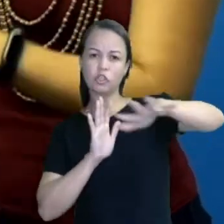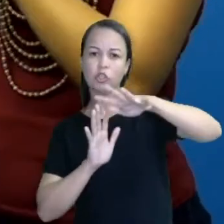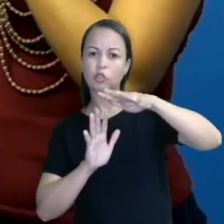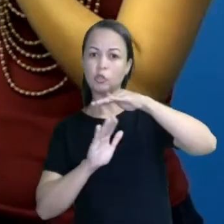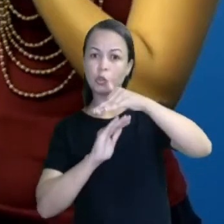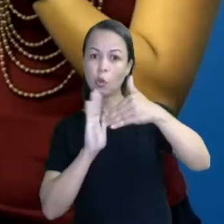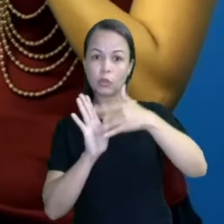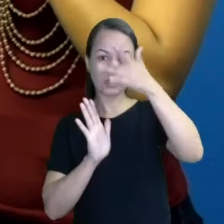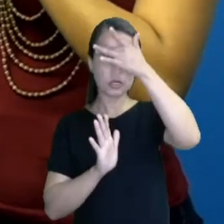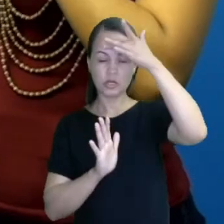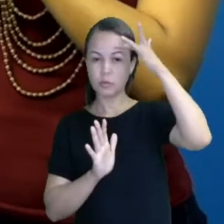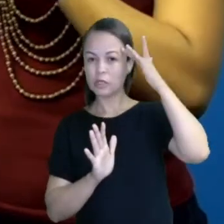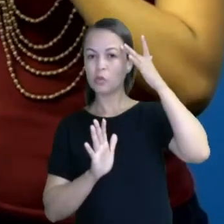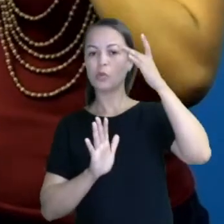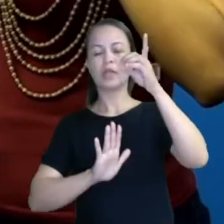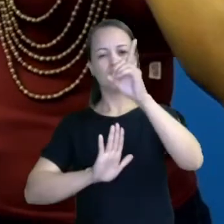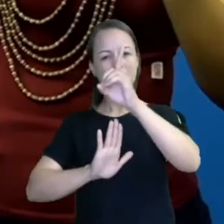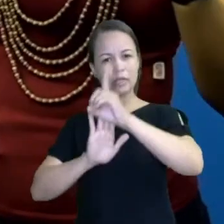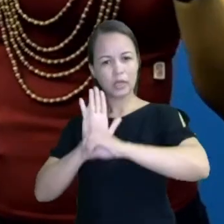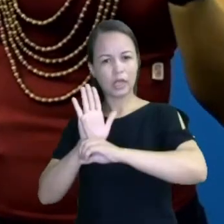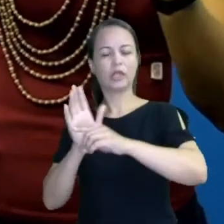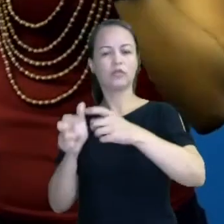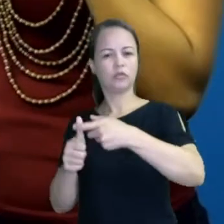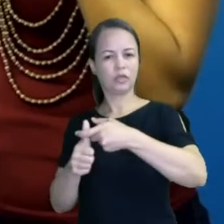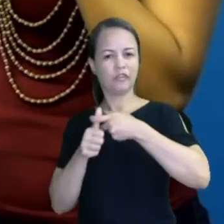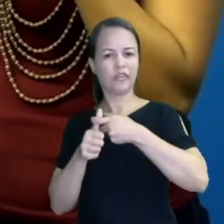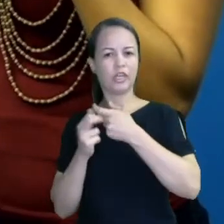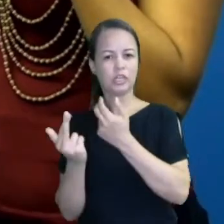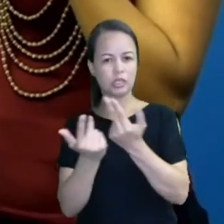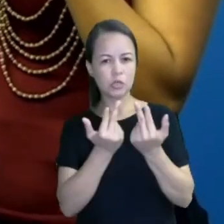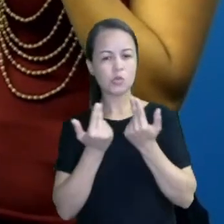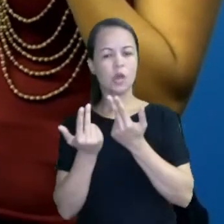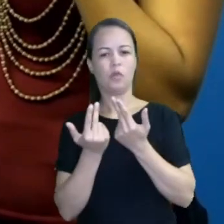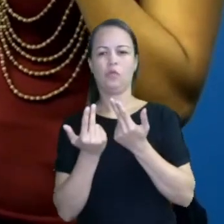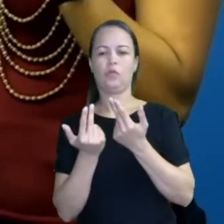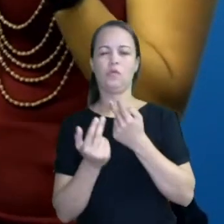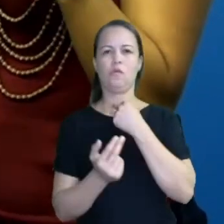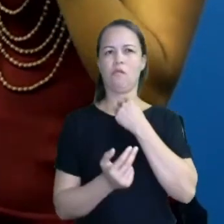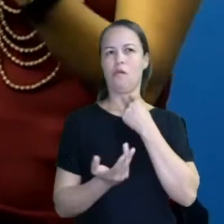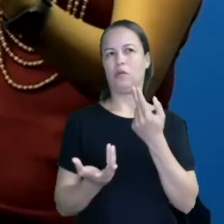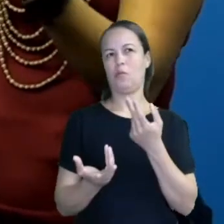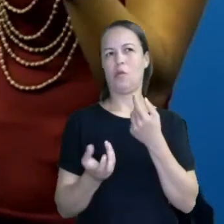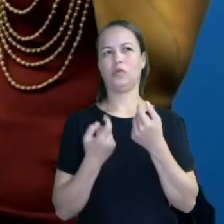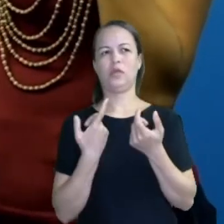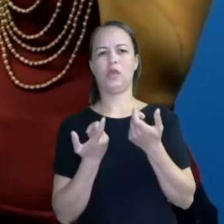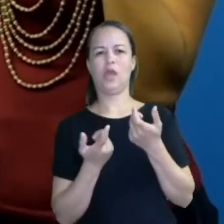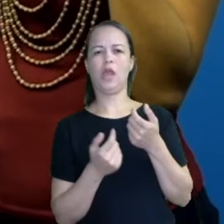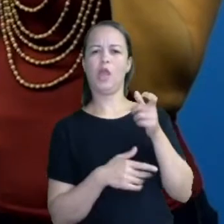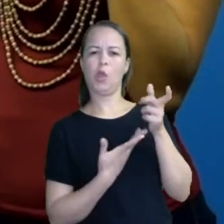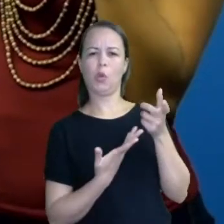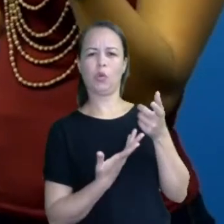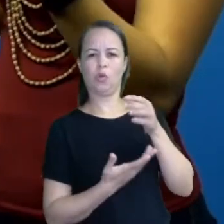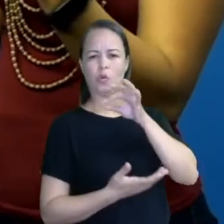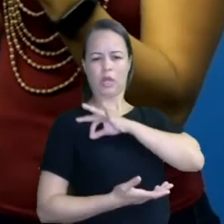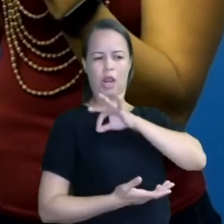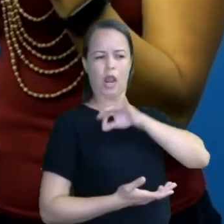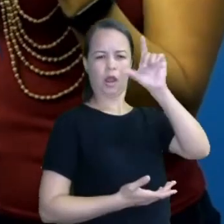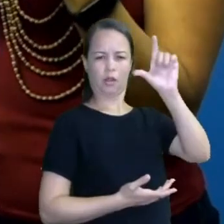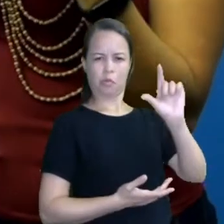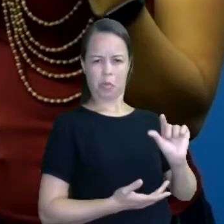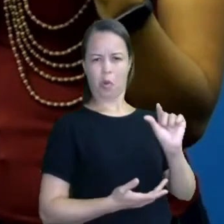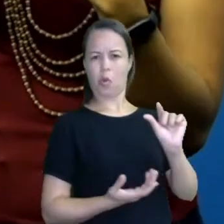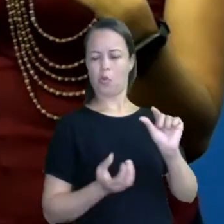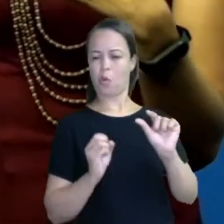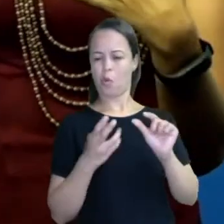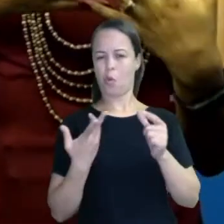tem direitos e deveres iguais. Ninguém pode ser, só porque eu não ganho certo valor ou